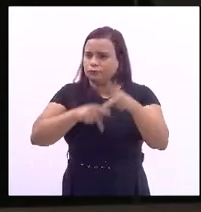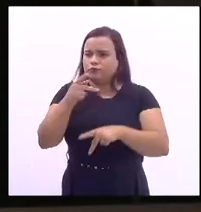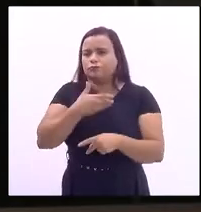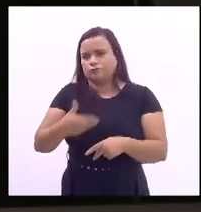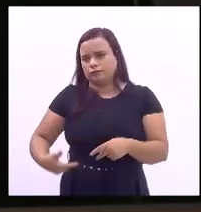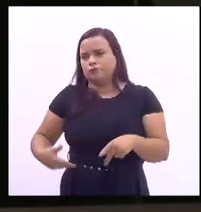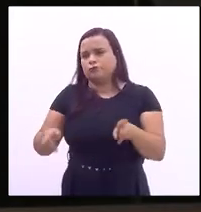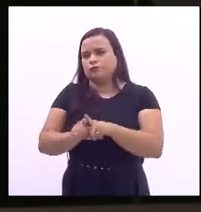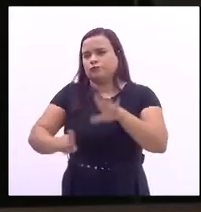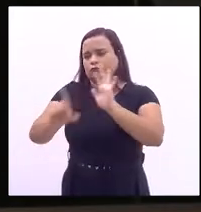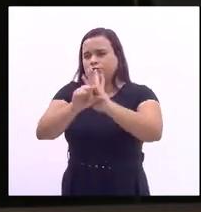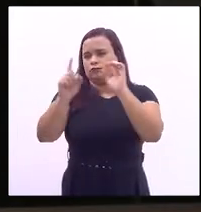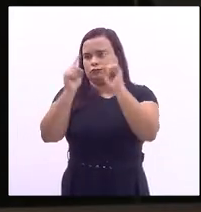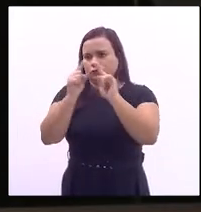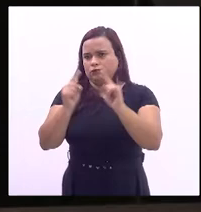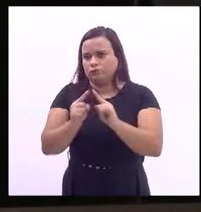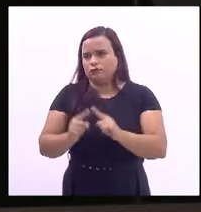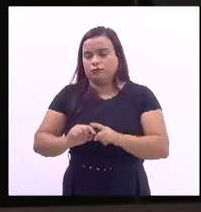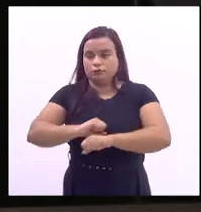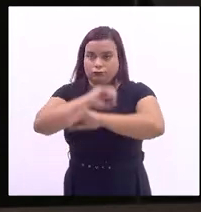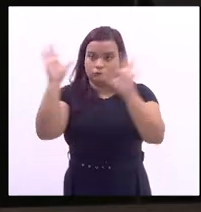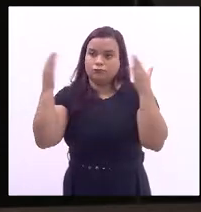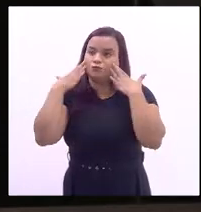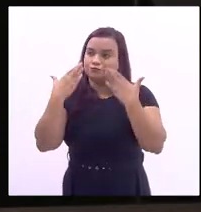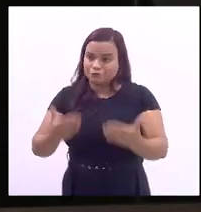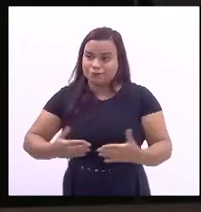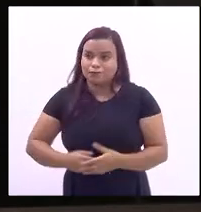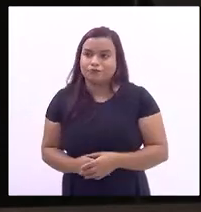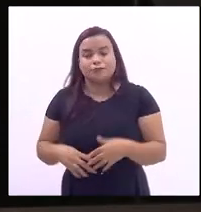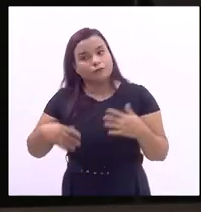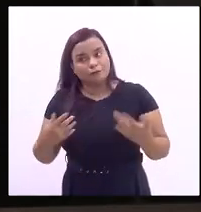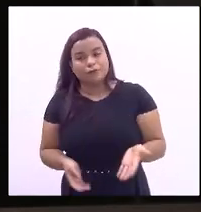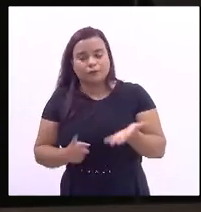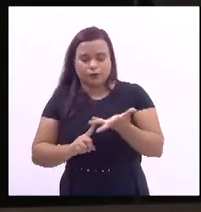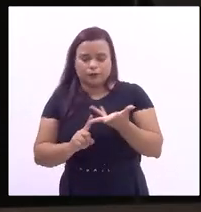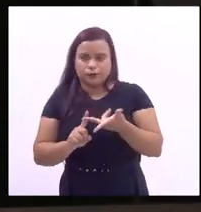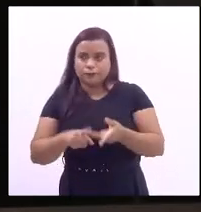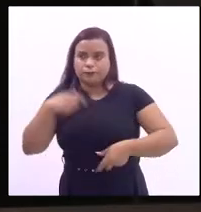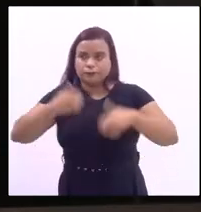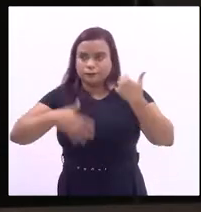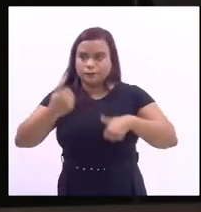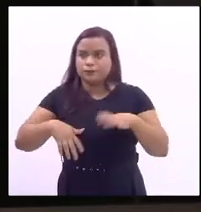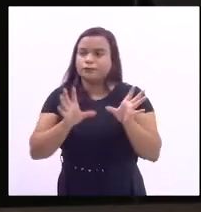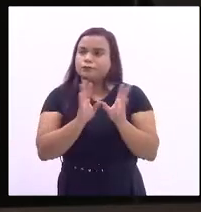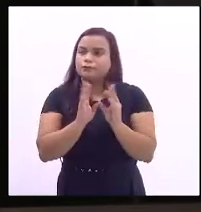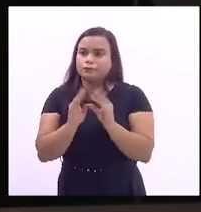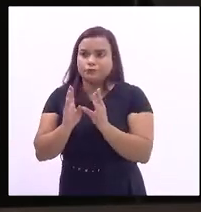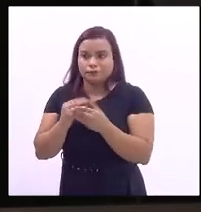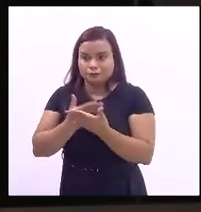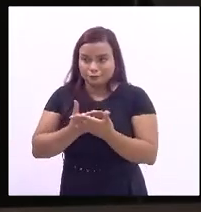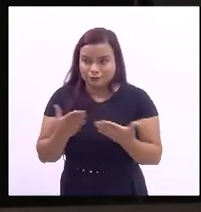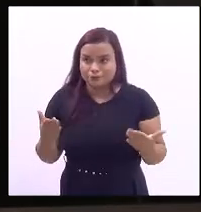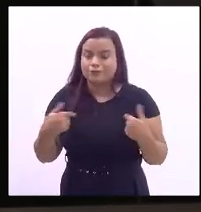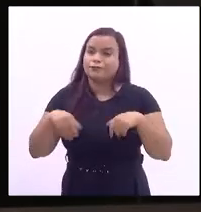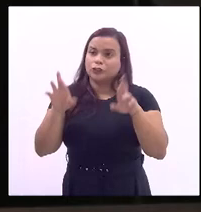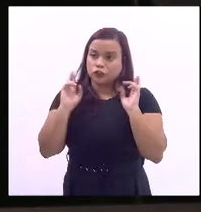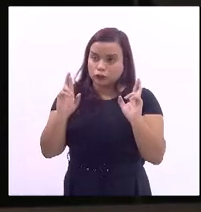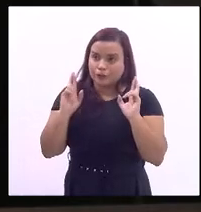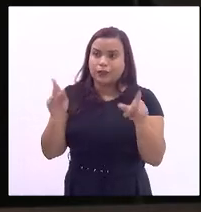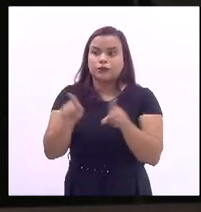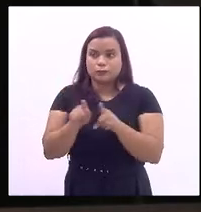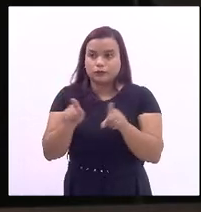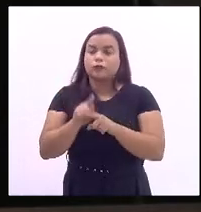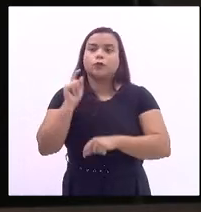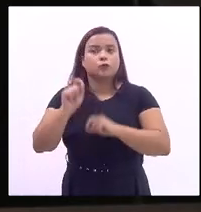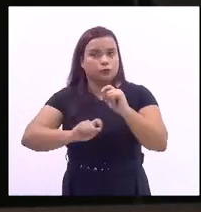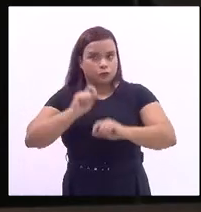da legalidade da Transparência Então essas são as nossas considerações e eu espero verdadeiramente